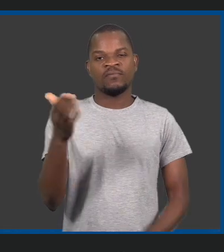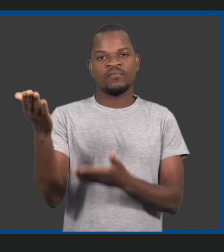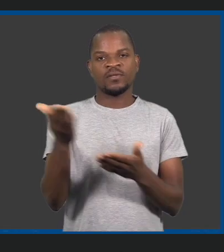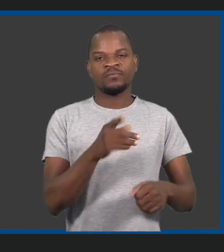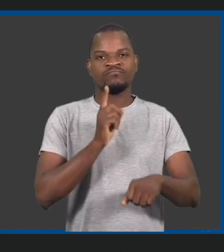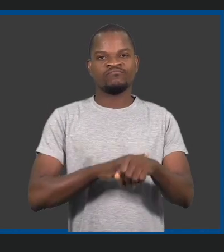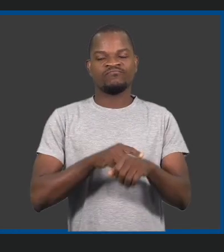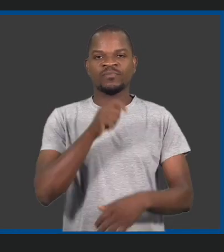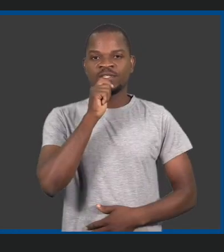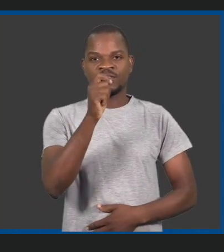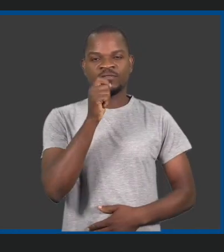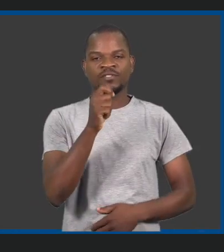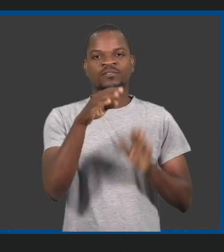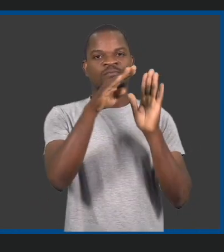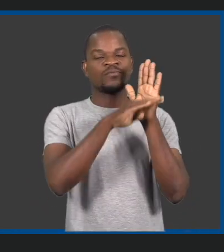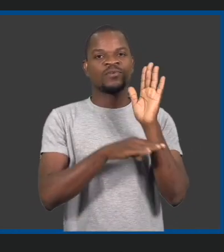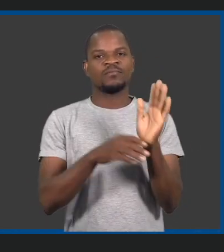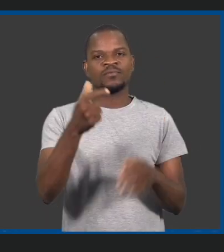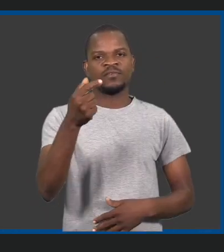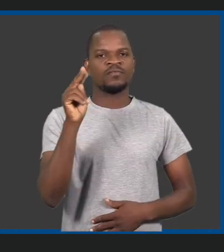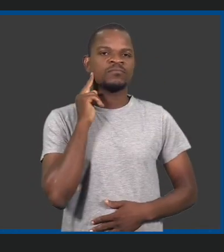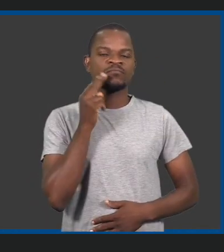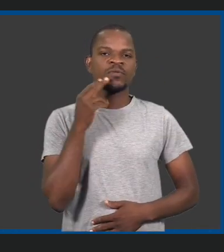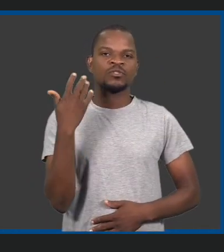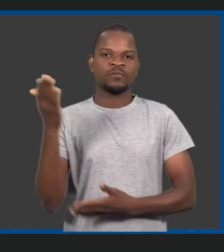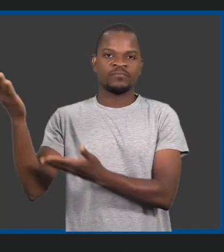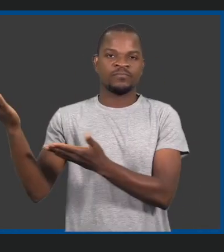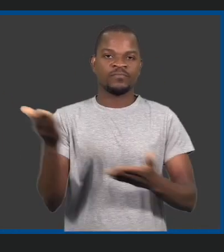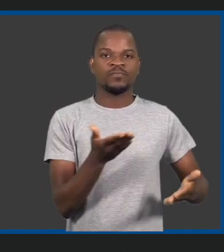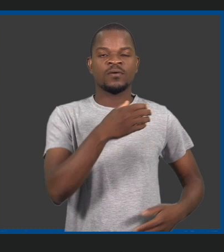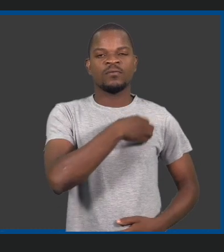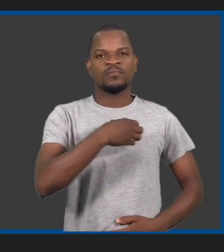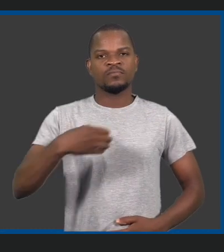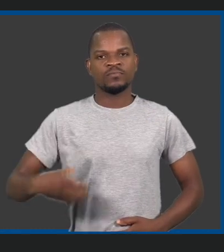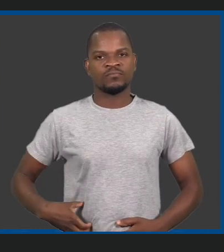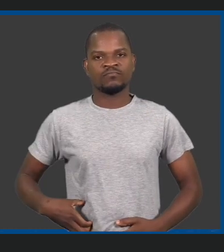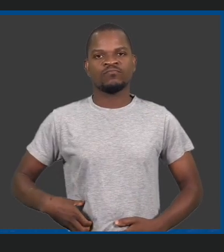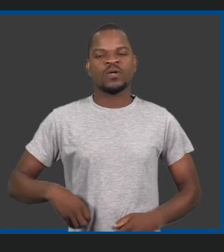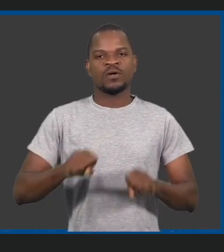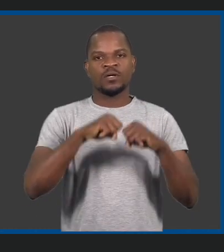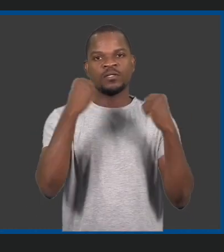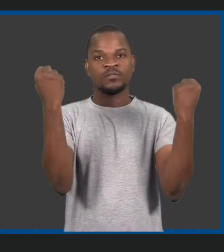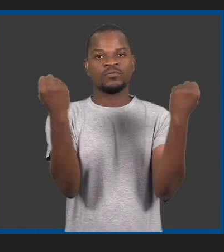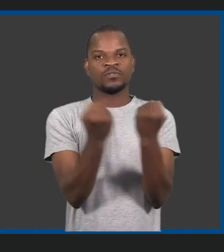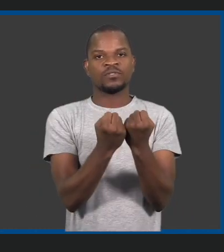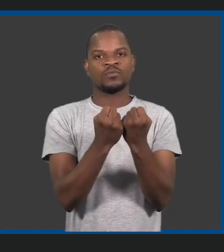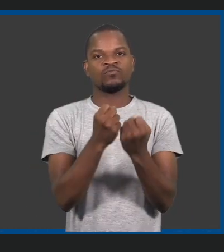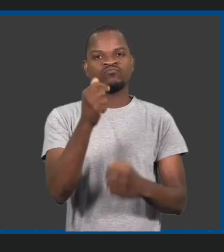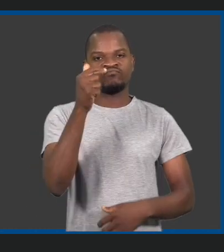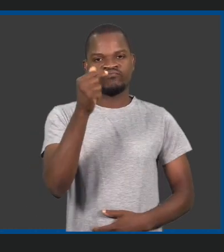Sejam bem-vindos ao espaço de entrevista aqui no programa da TV Surdo. Recebemos o presidente